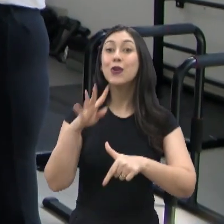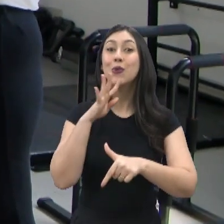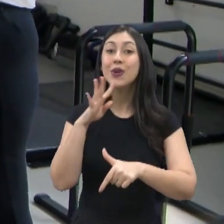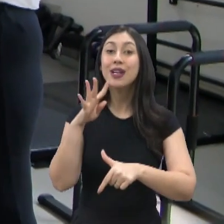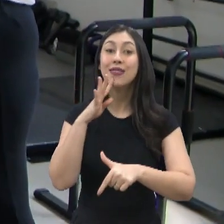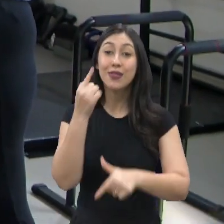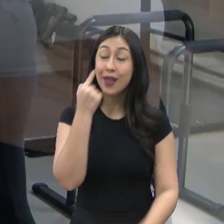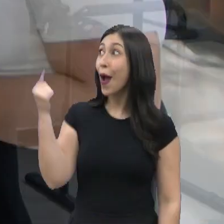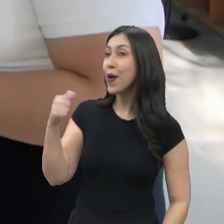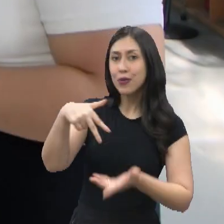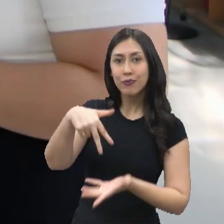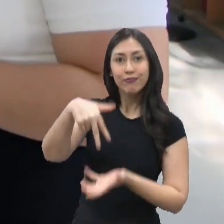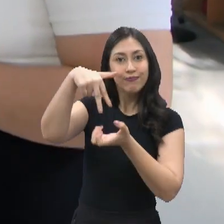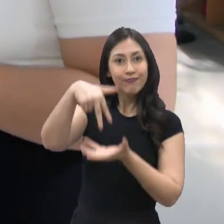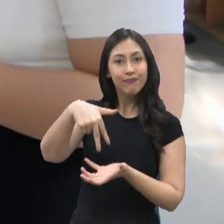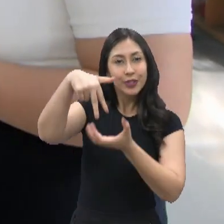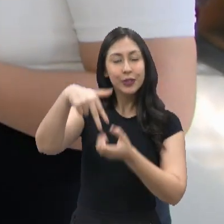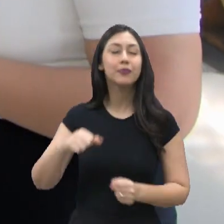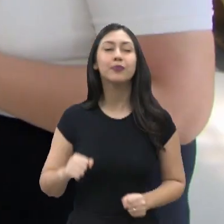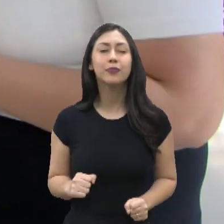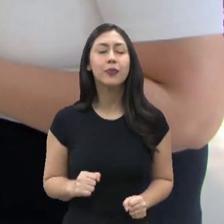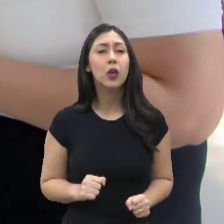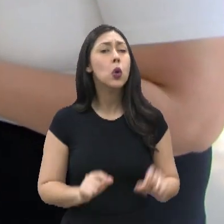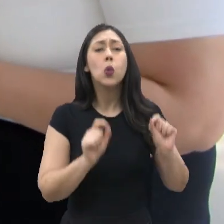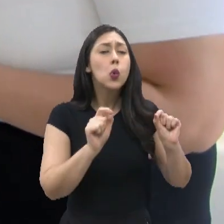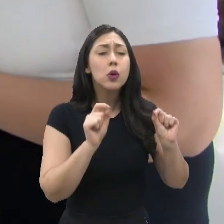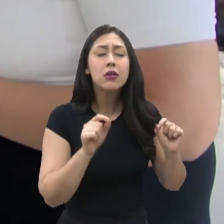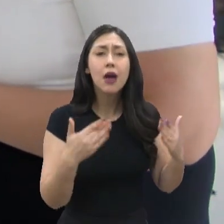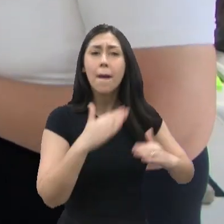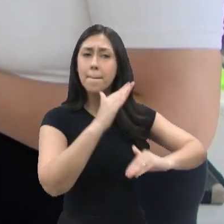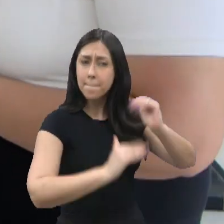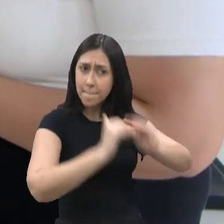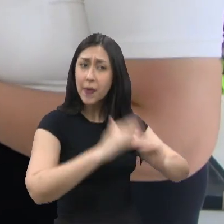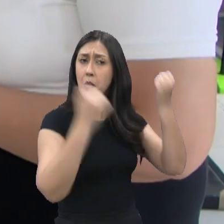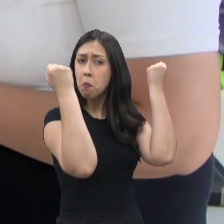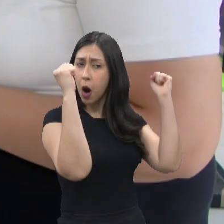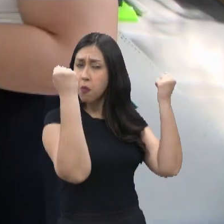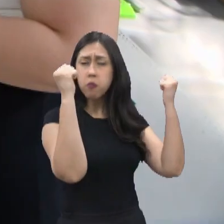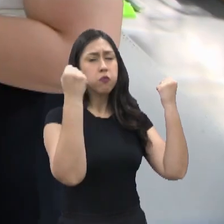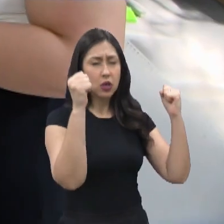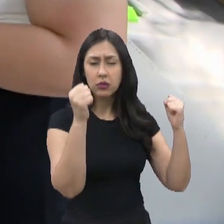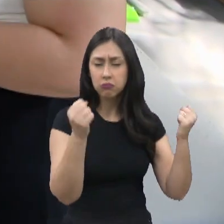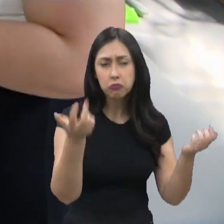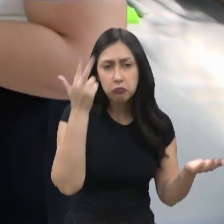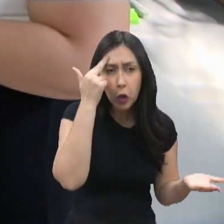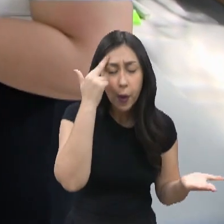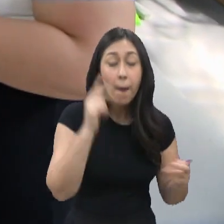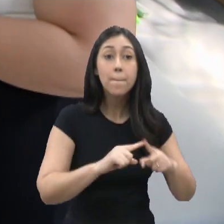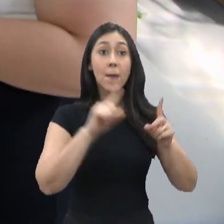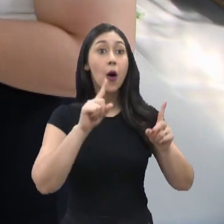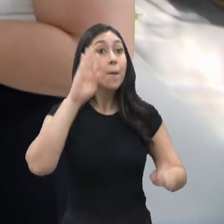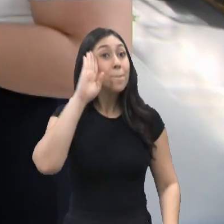de calistenia. A calistenia ela nada mais é do que uma atividade física, como qualquer outra, e ela tem como